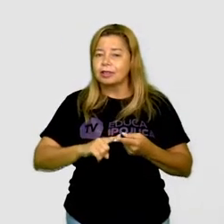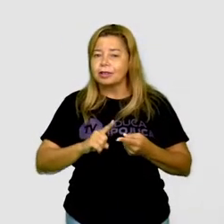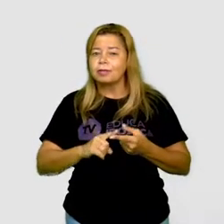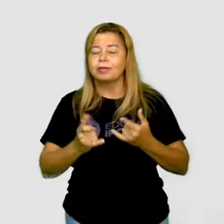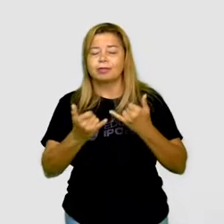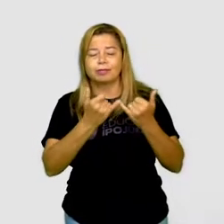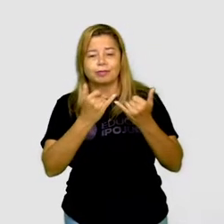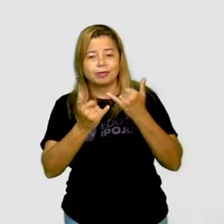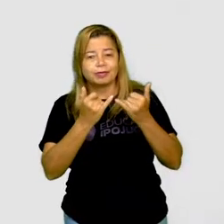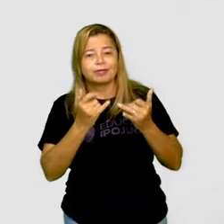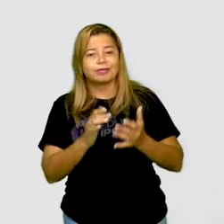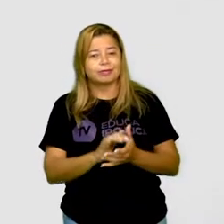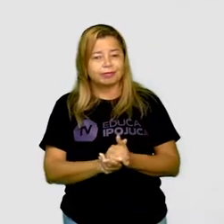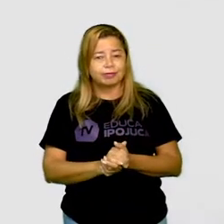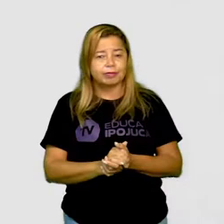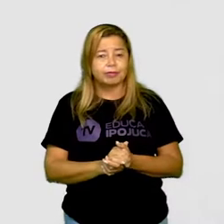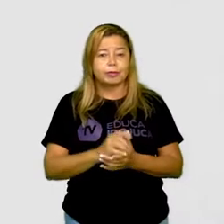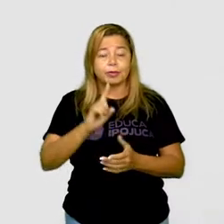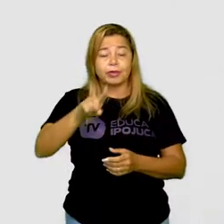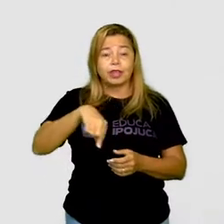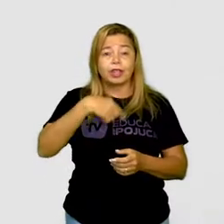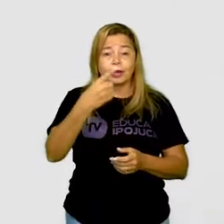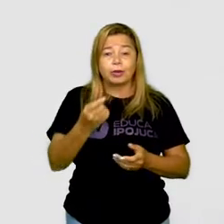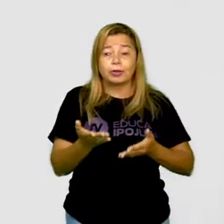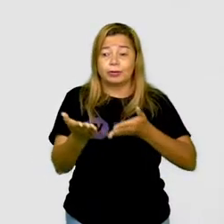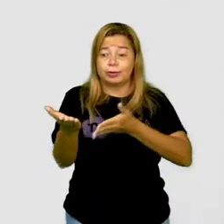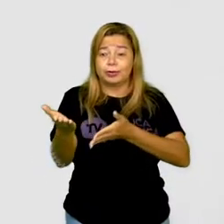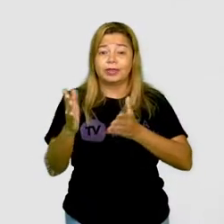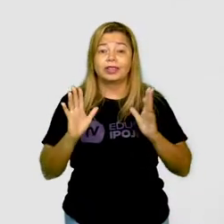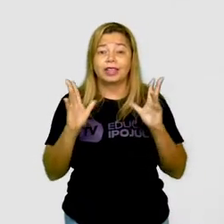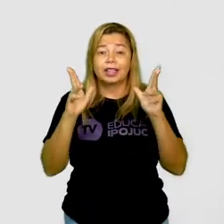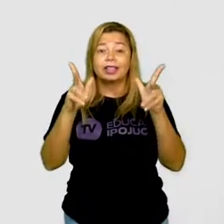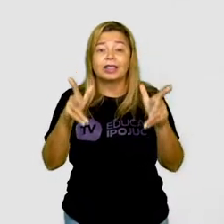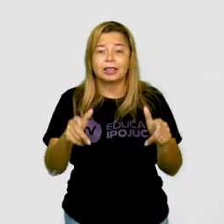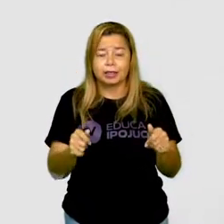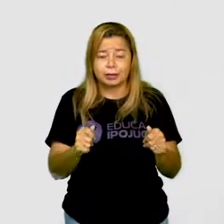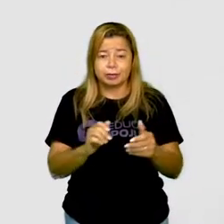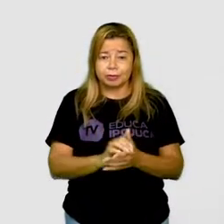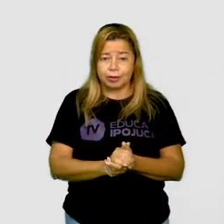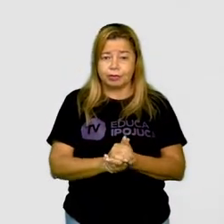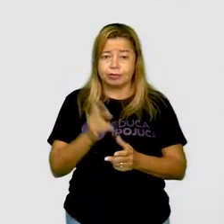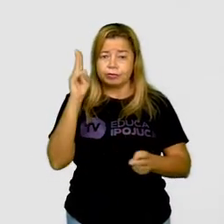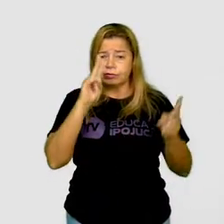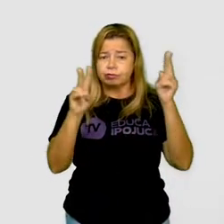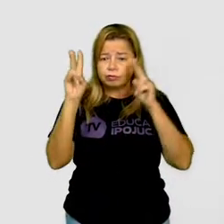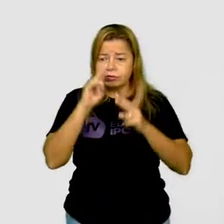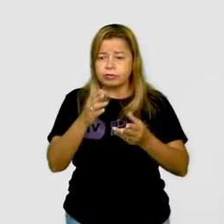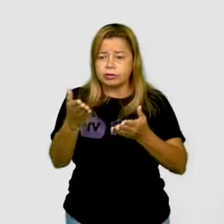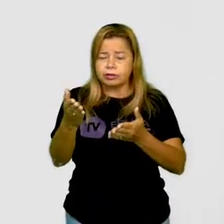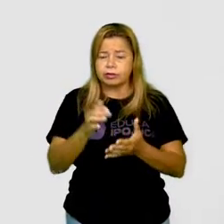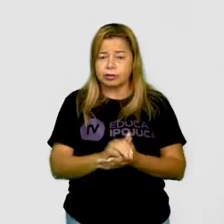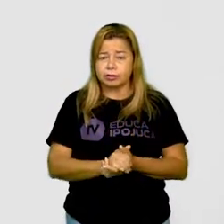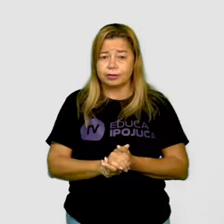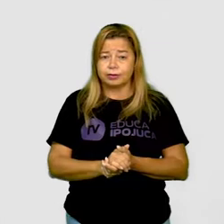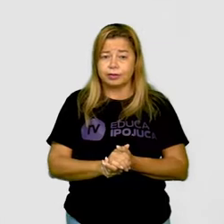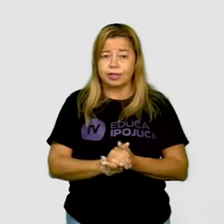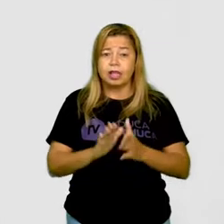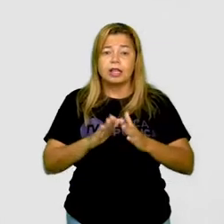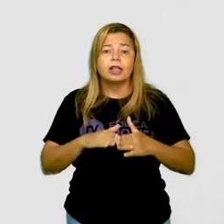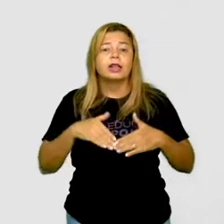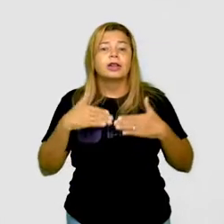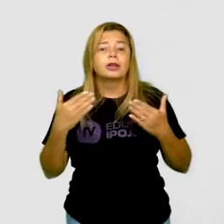esse outro, essa outra imagem, a esse outro animal. Que animal nós estamos vendo aí? Que